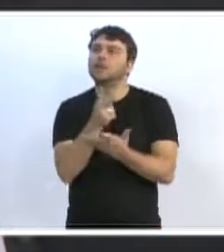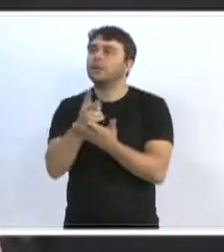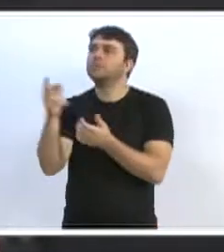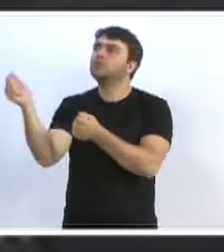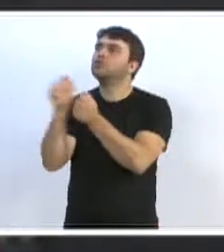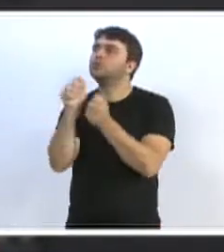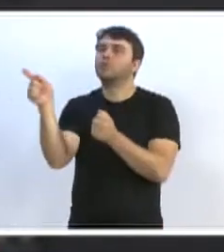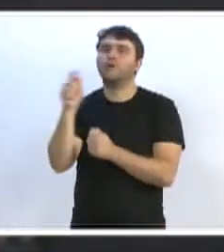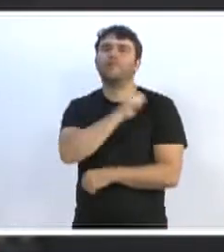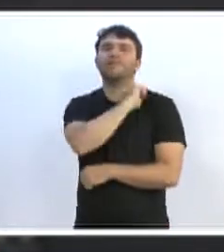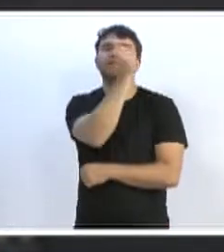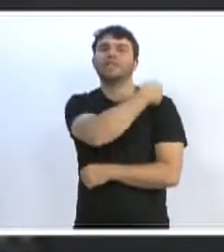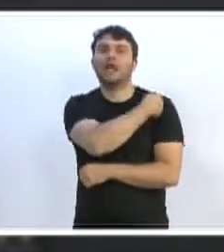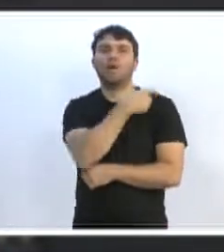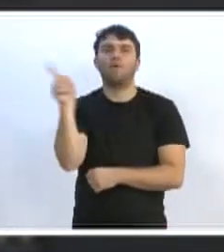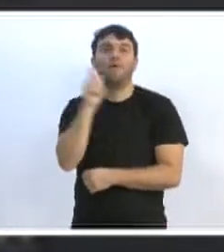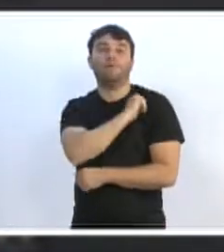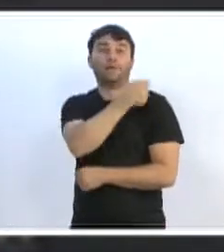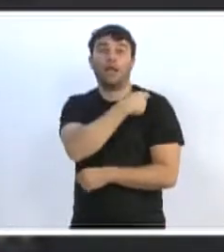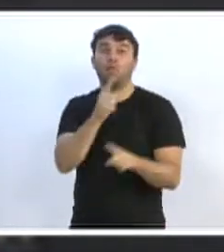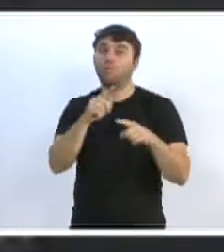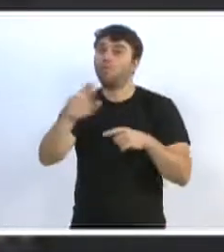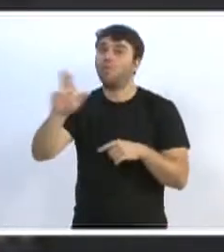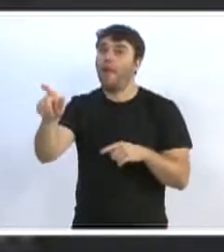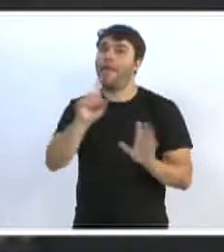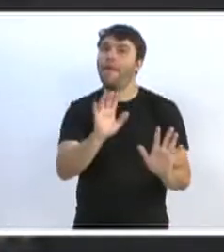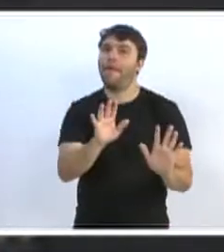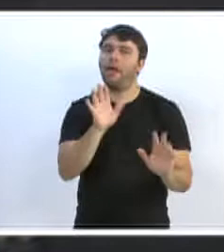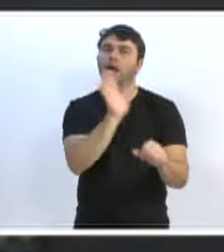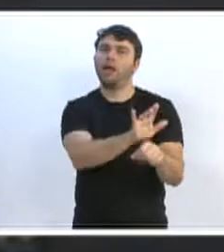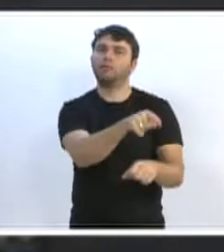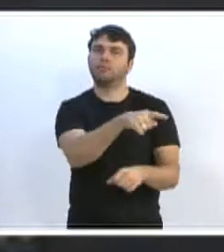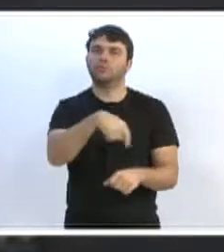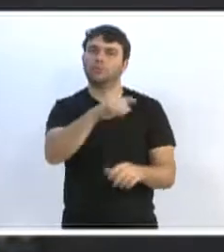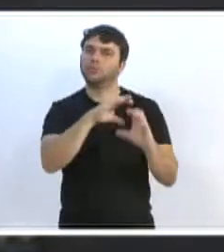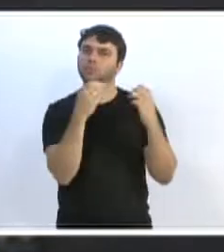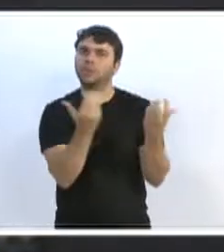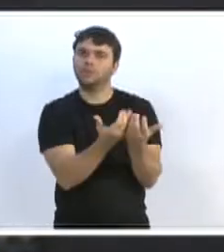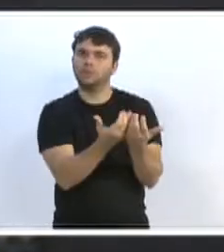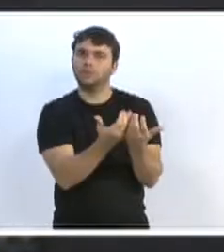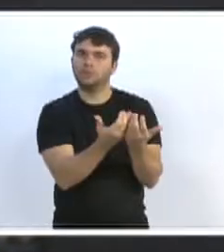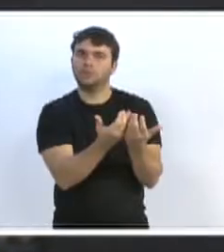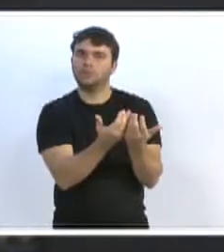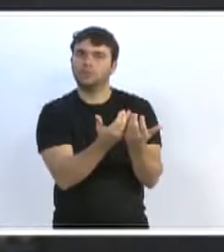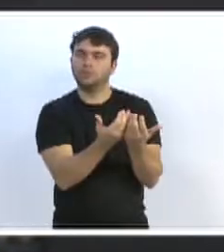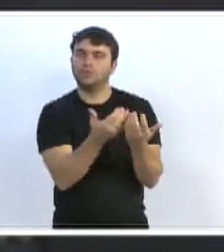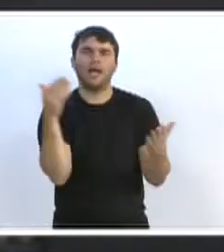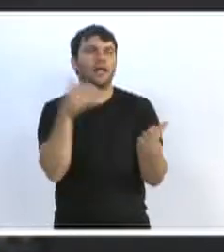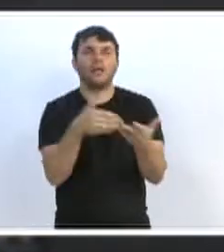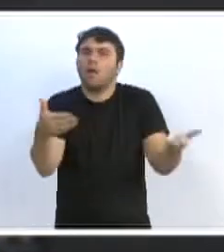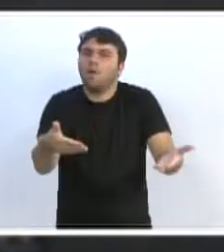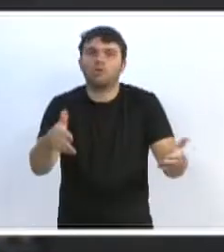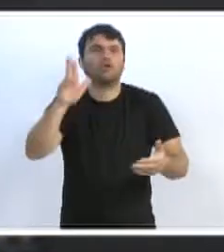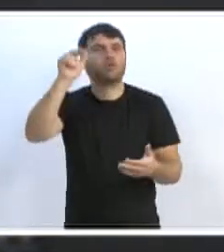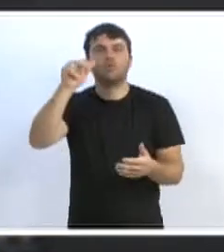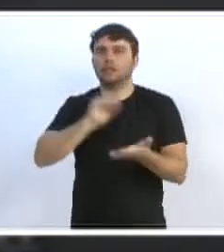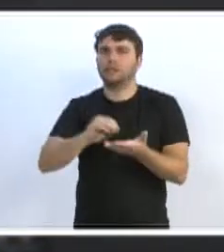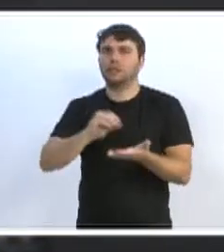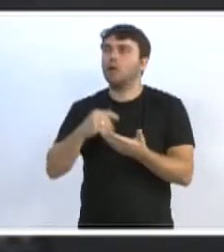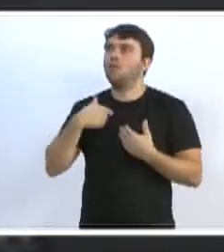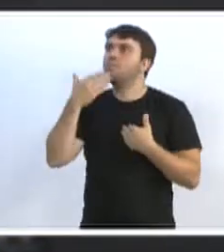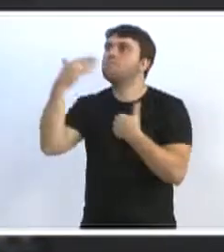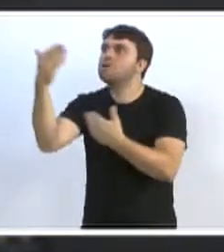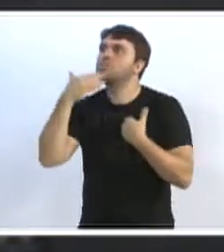Um fiscal que nem era fiscal lá para escutar a comunidade. Até hoje, nenhuma secretaria atendeu aquela comunidade, pedido